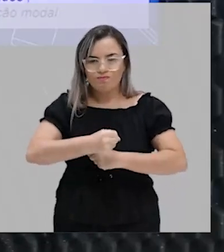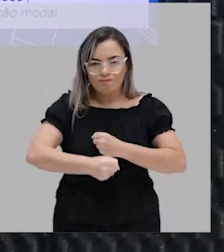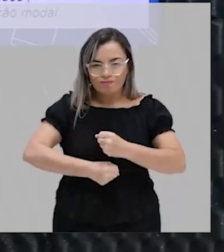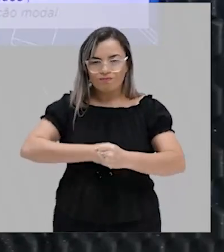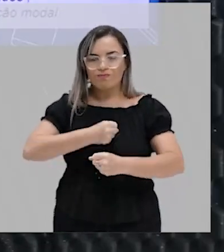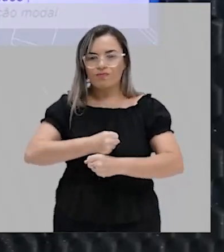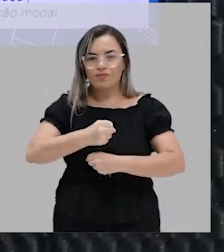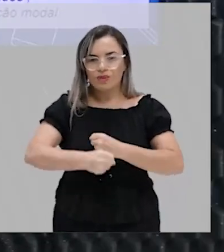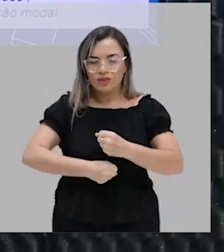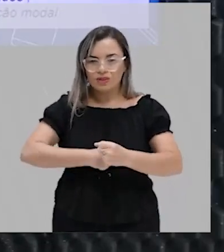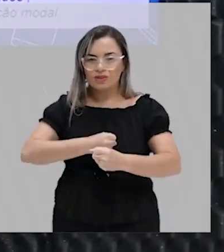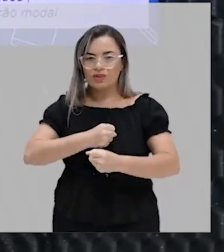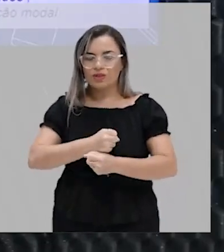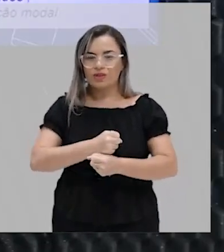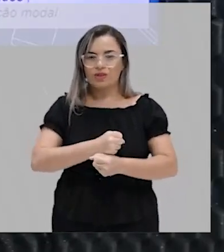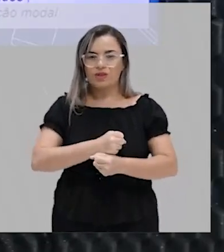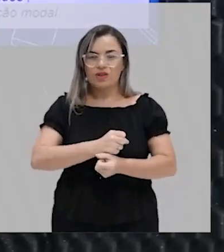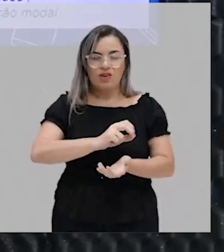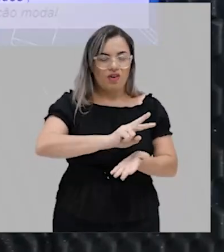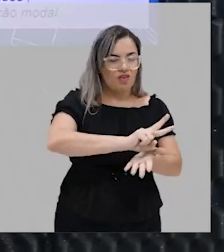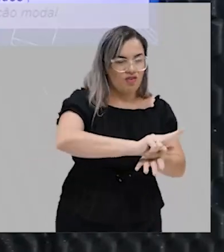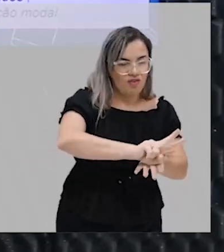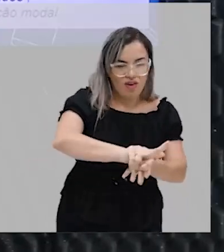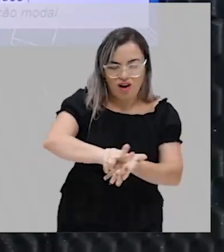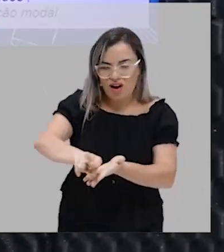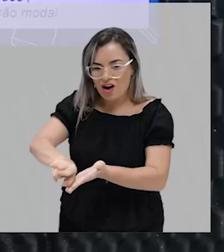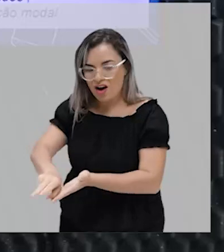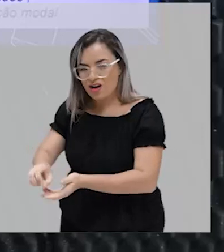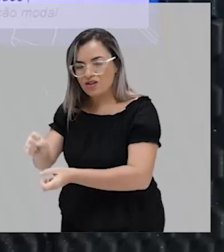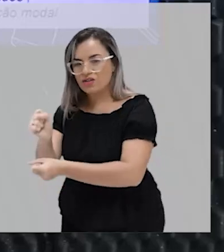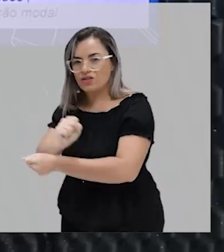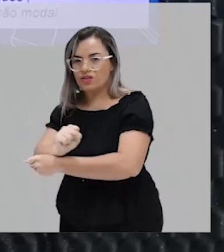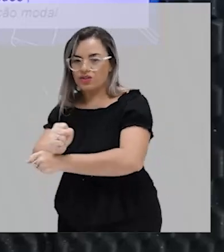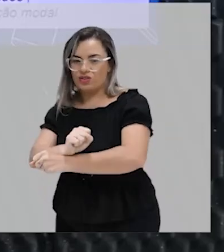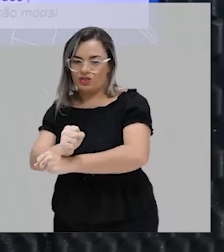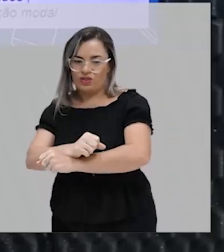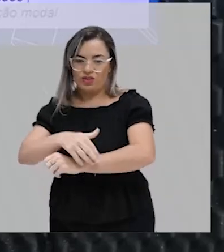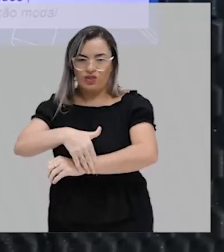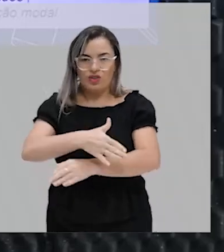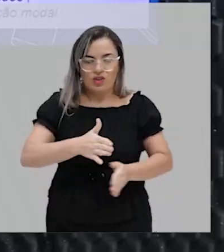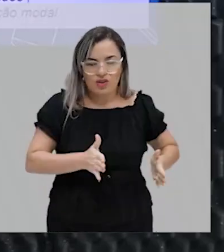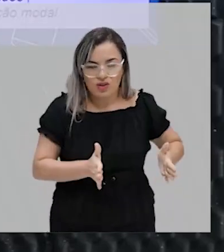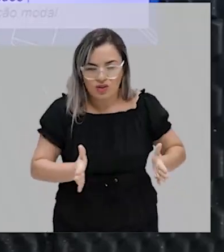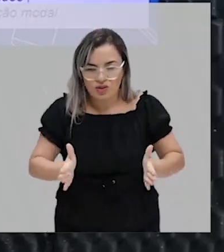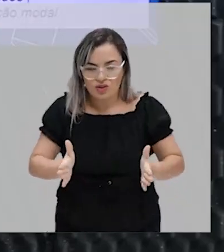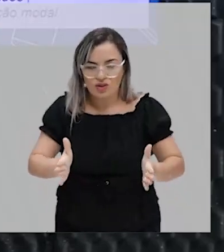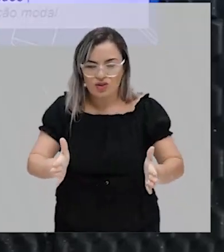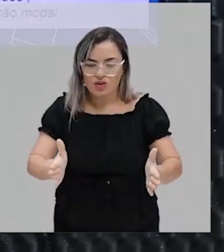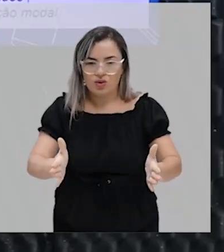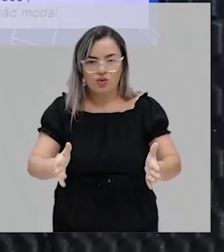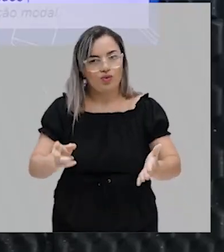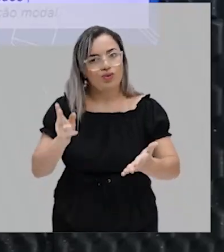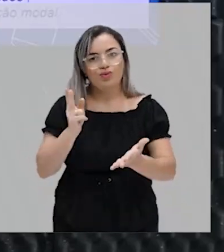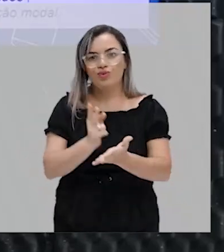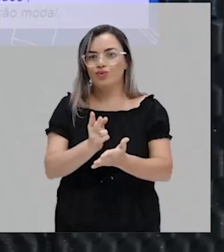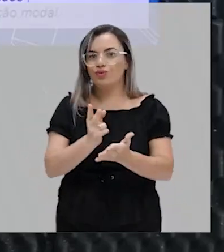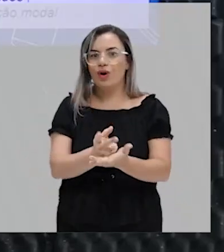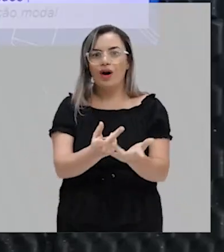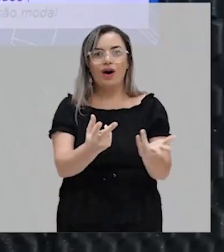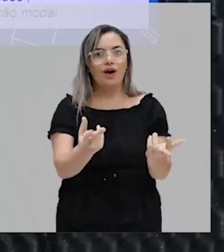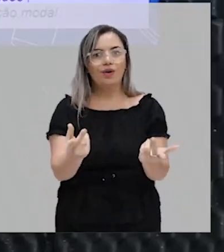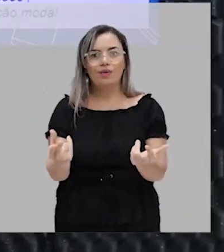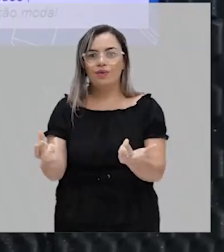o número de veículos aumentou, né? E as vias de escoamento permaneceram basicamente as mesmas.